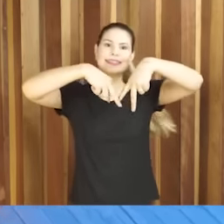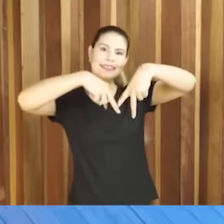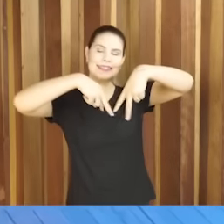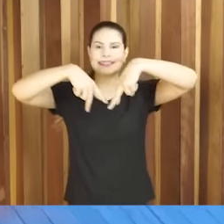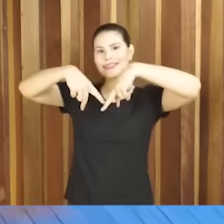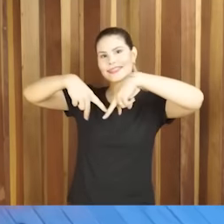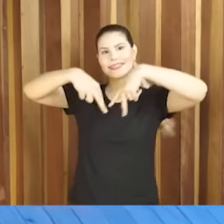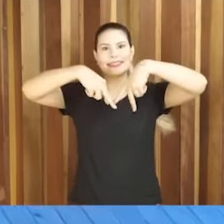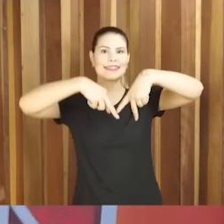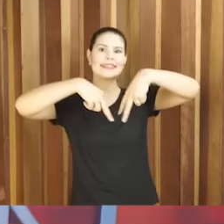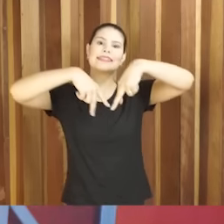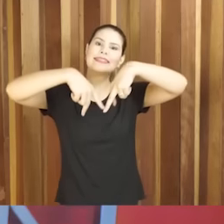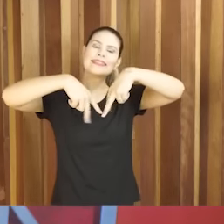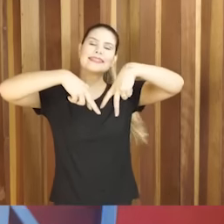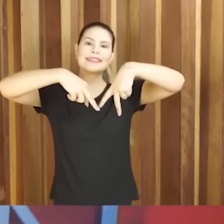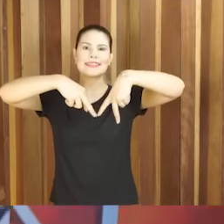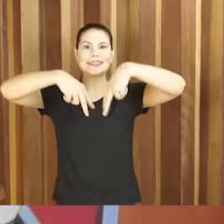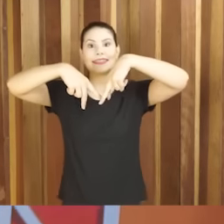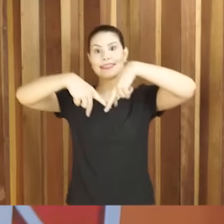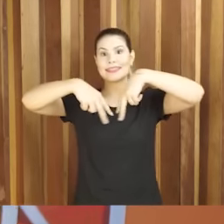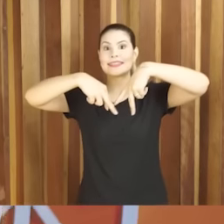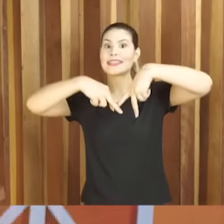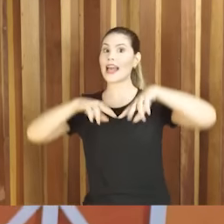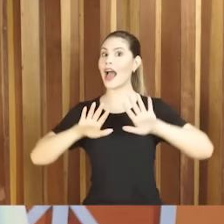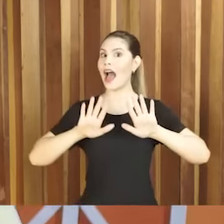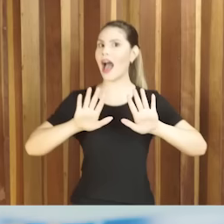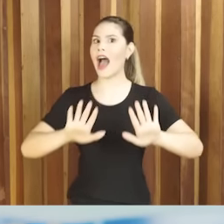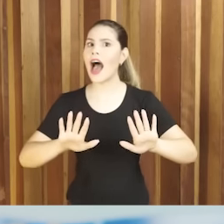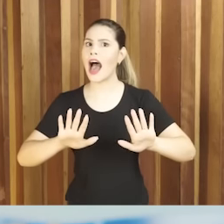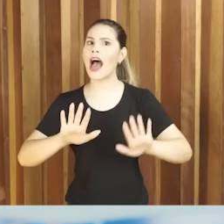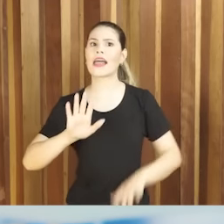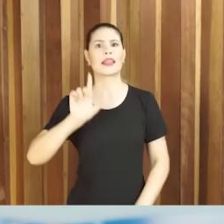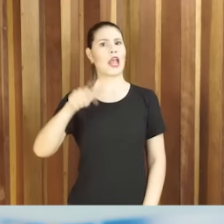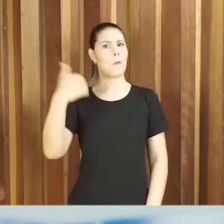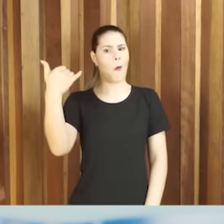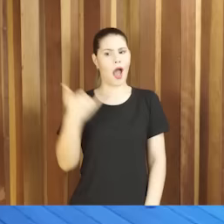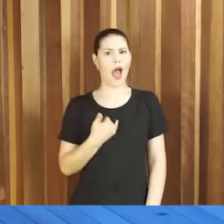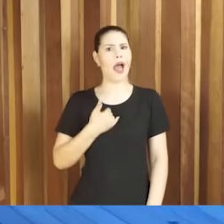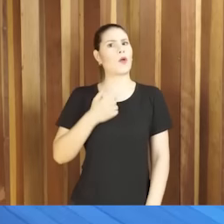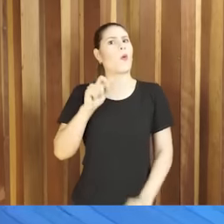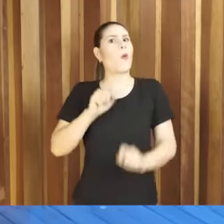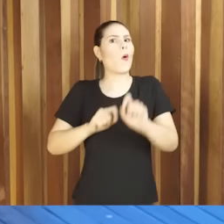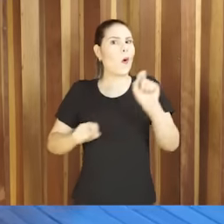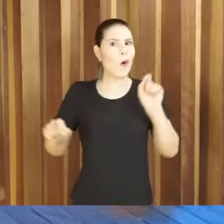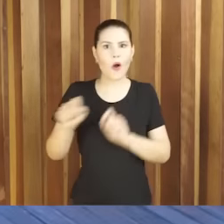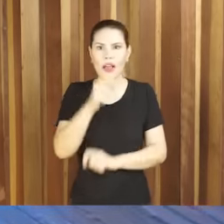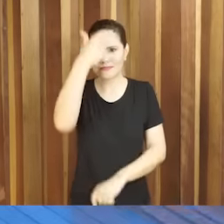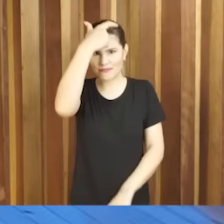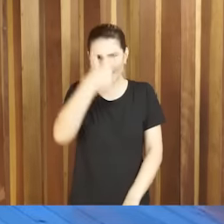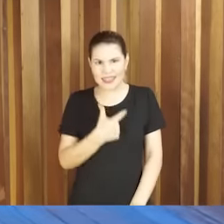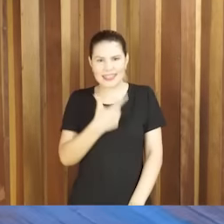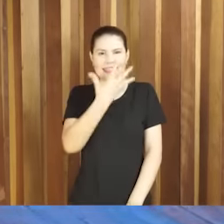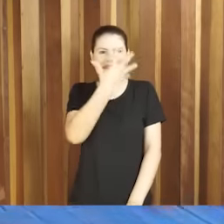bem juntinho com o meu. E depois não vá dizer